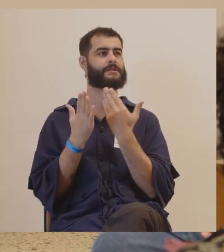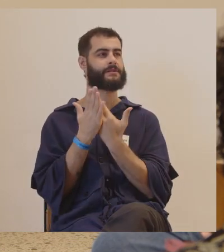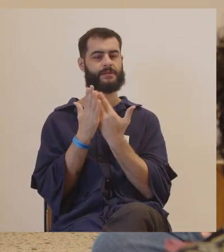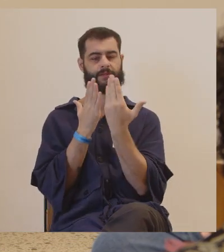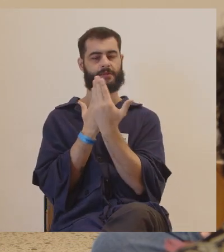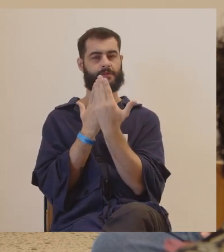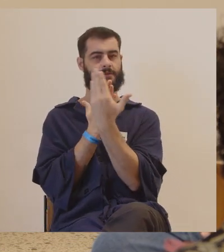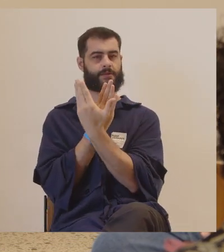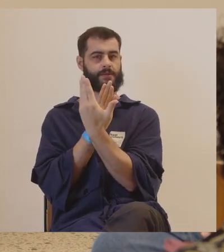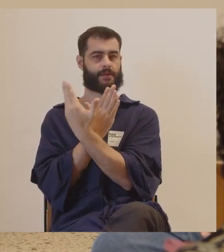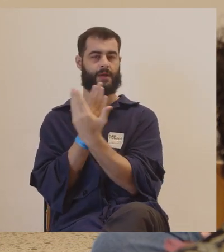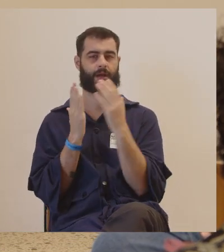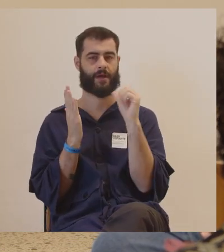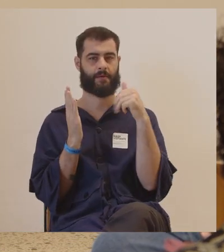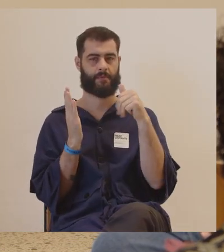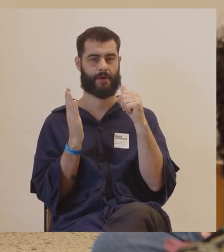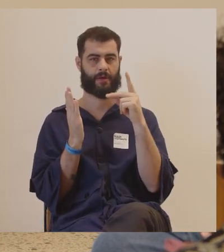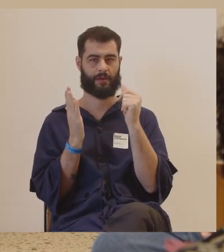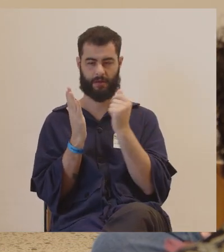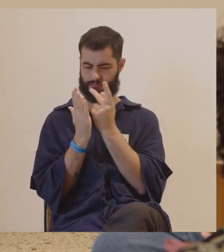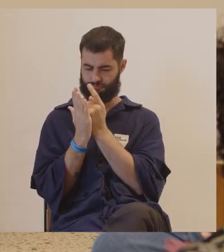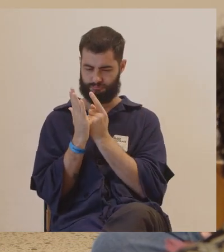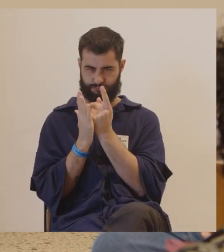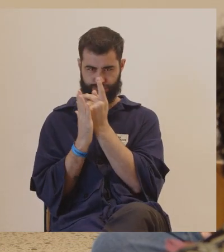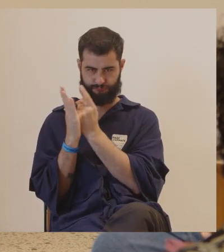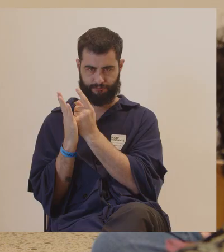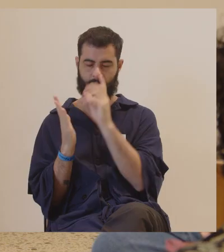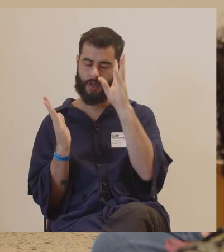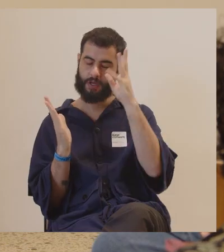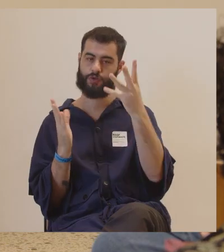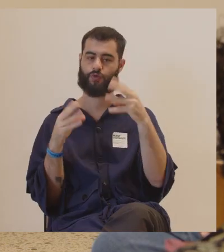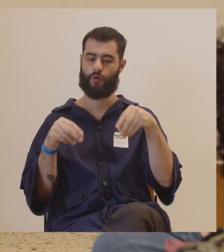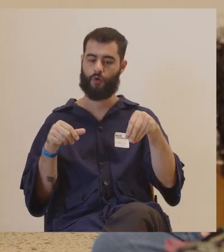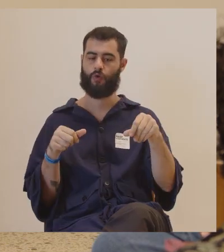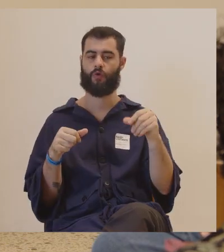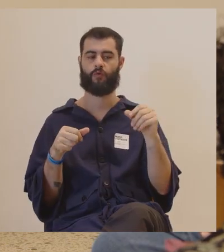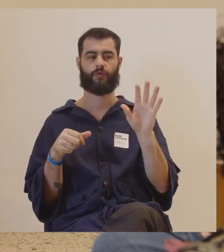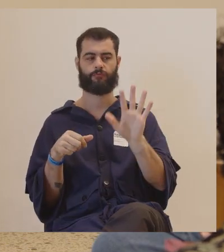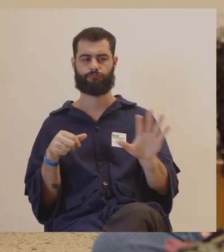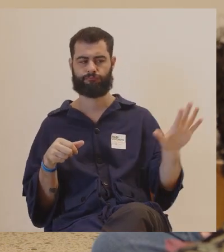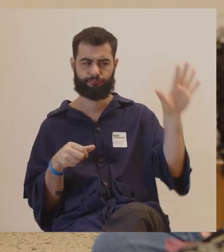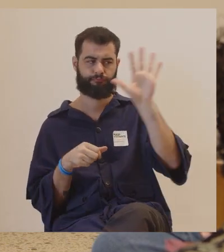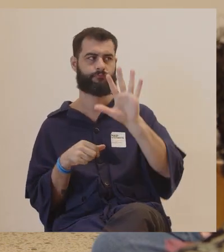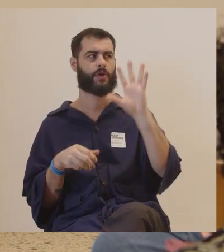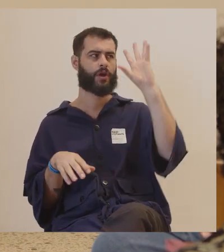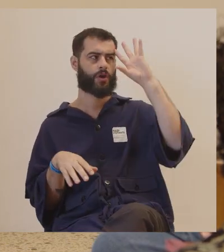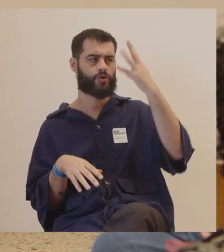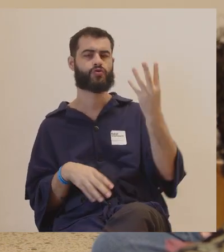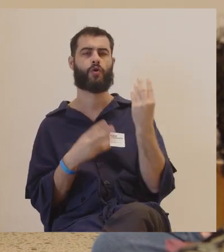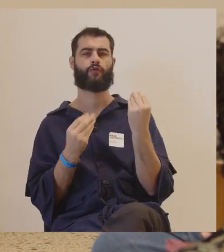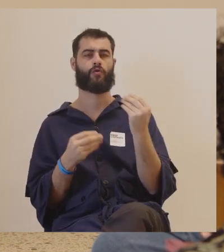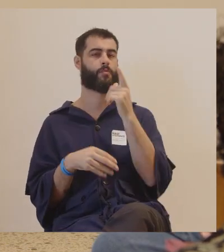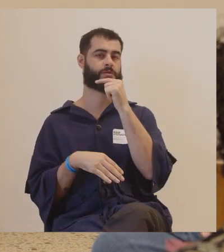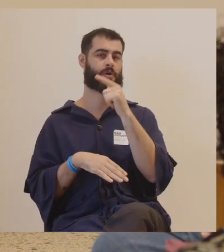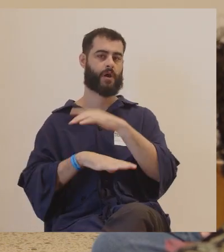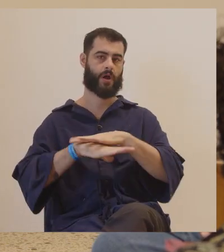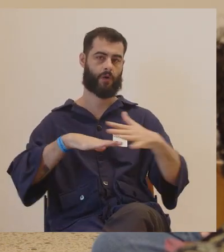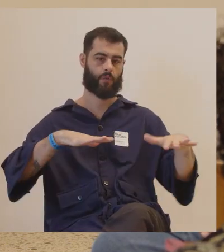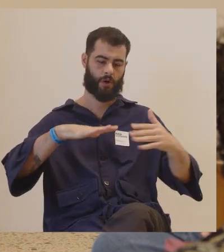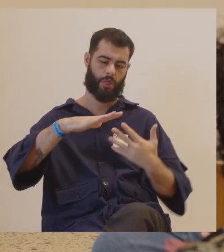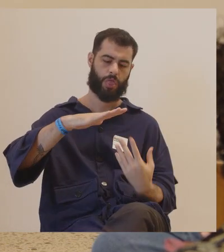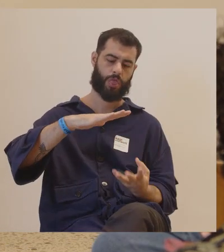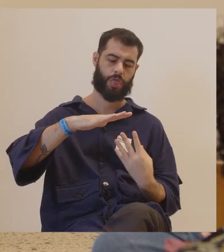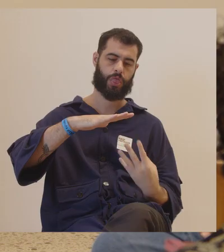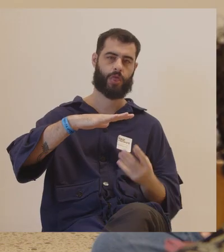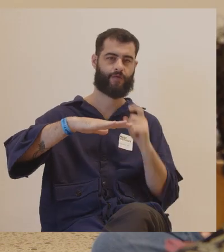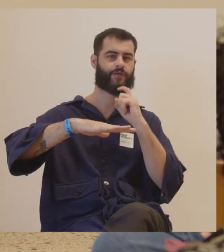interessado justamente em saber como é que ele vai resolver essa superfície com essas algas no fundo, né? A carta que ele escreve para o